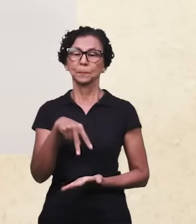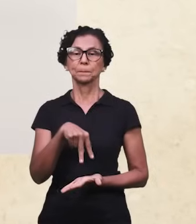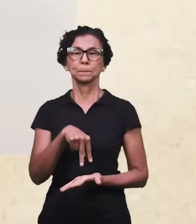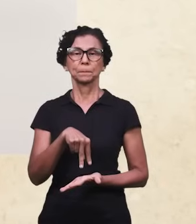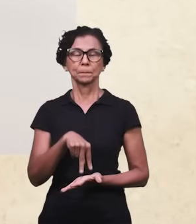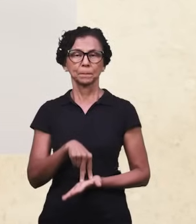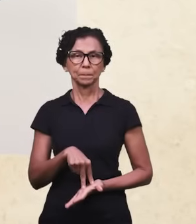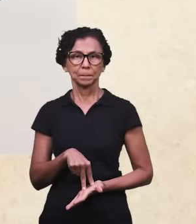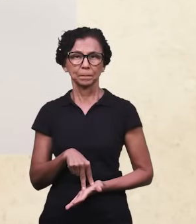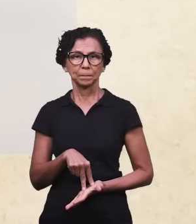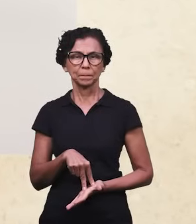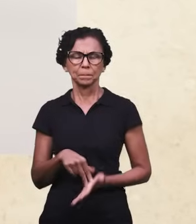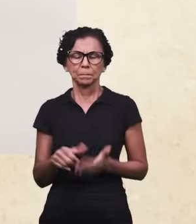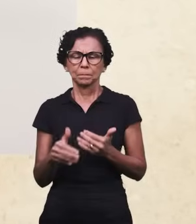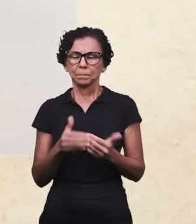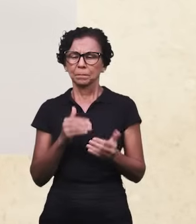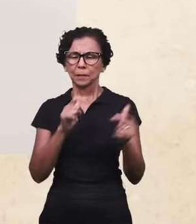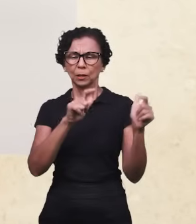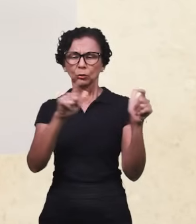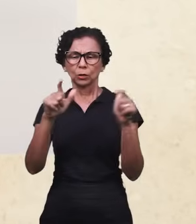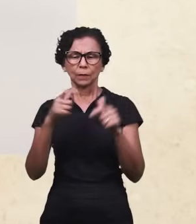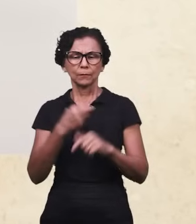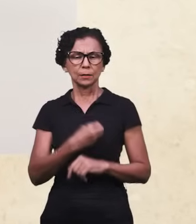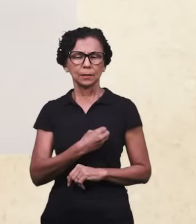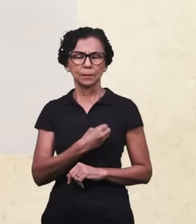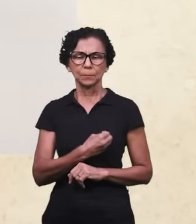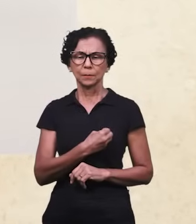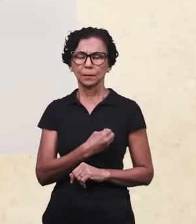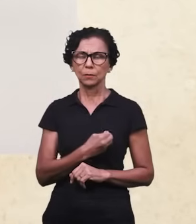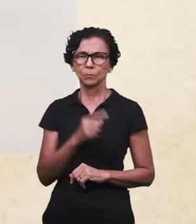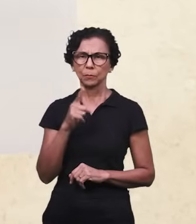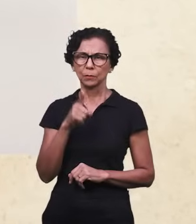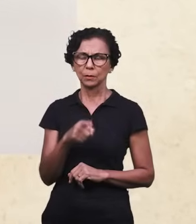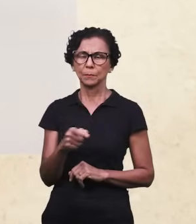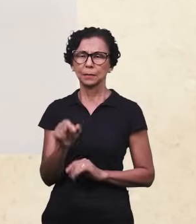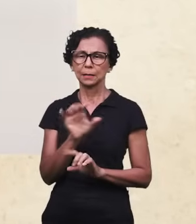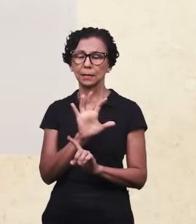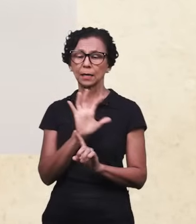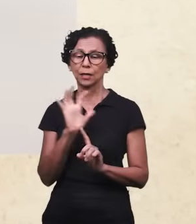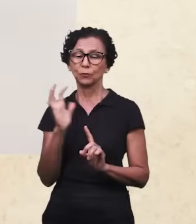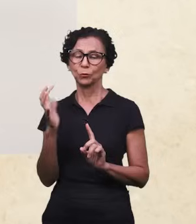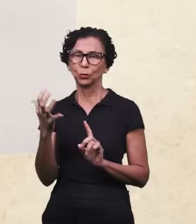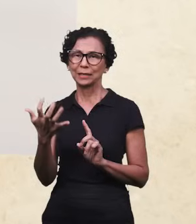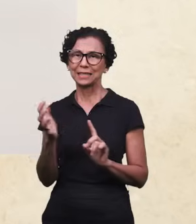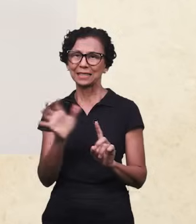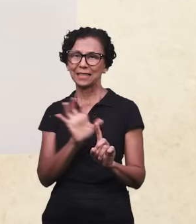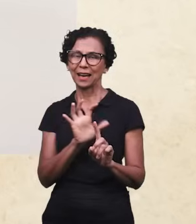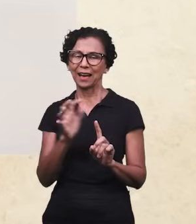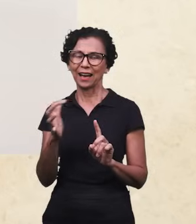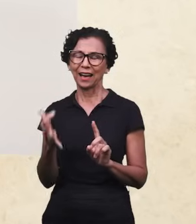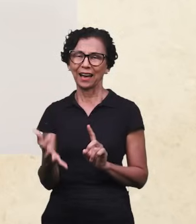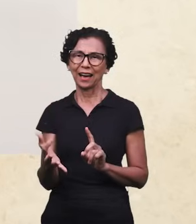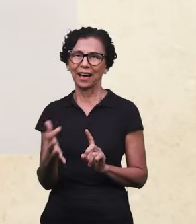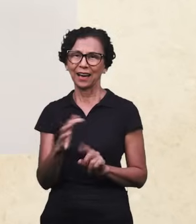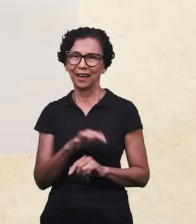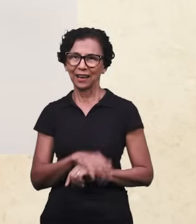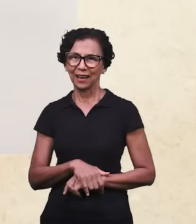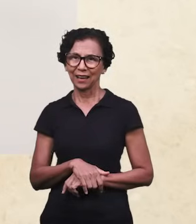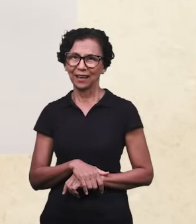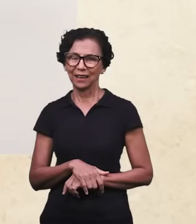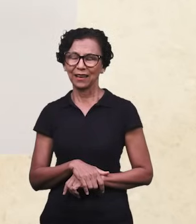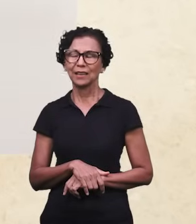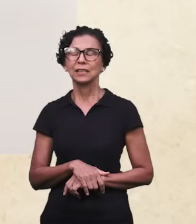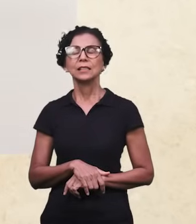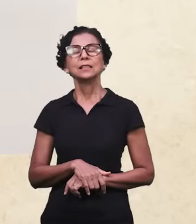possa influenciar. Daniel, ele influenciou, ele não foi influenciado. Que